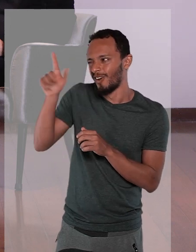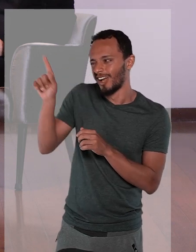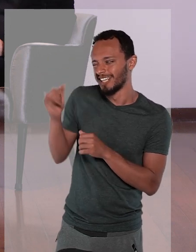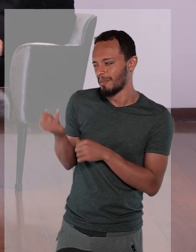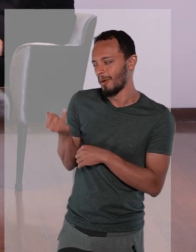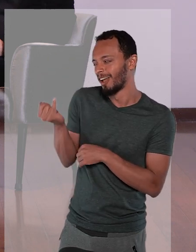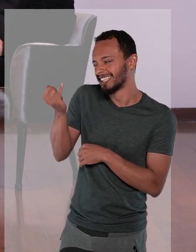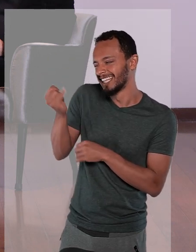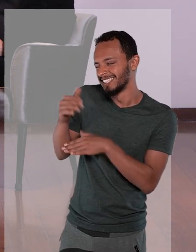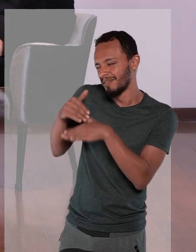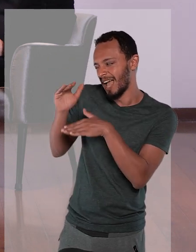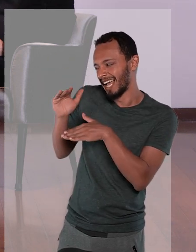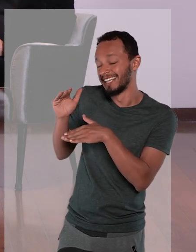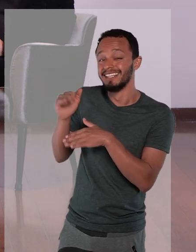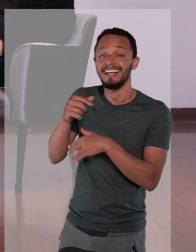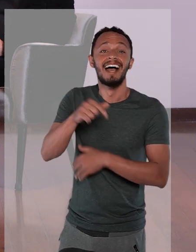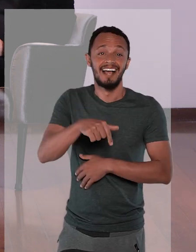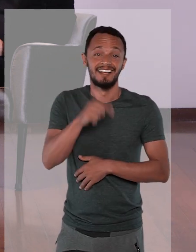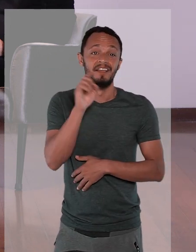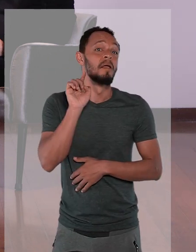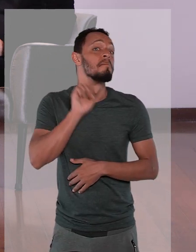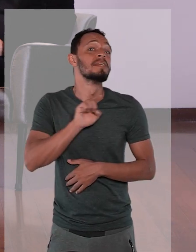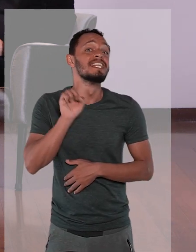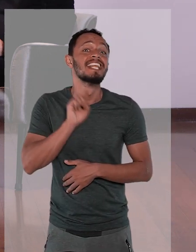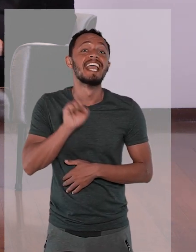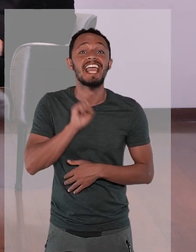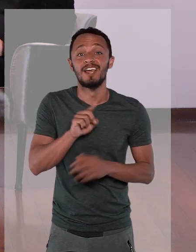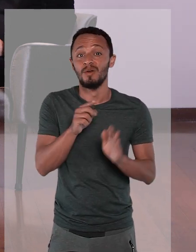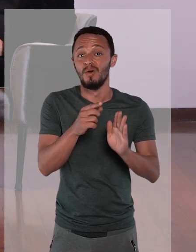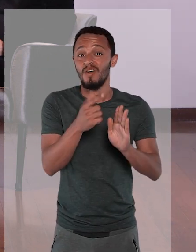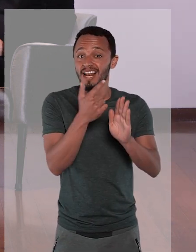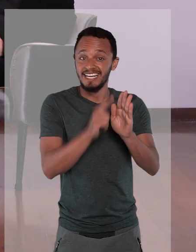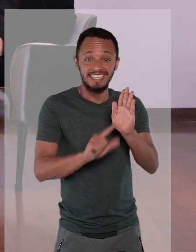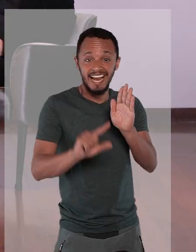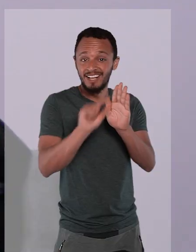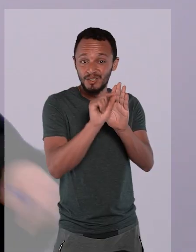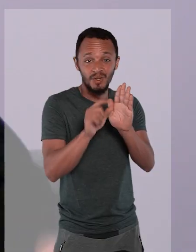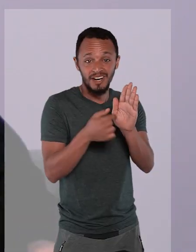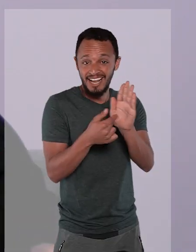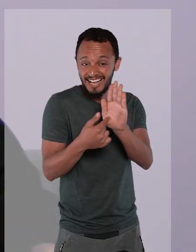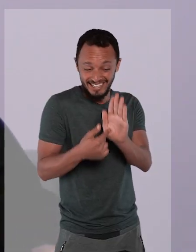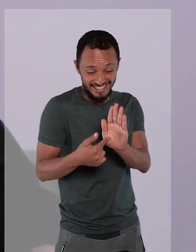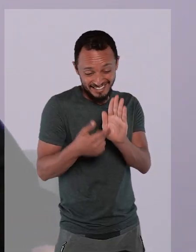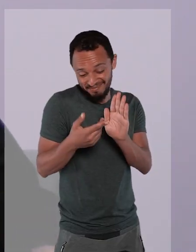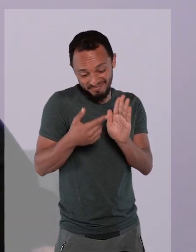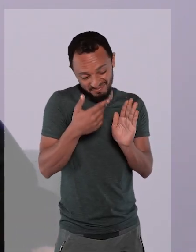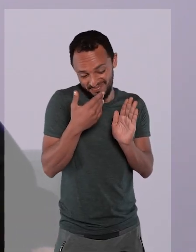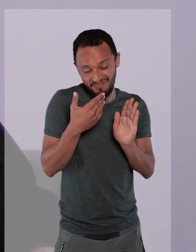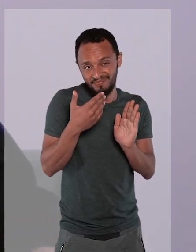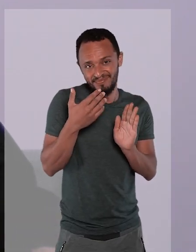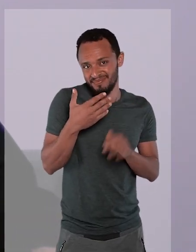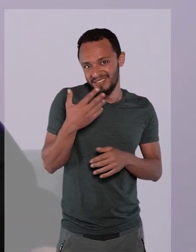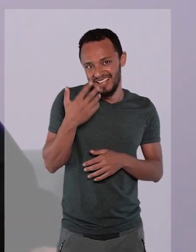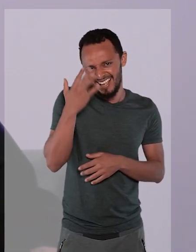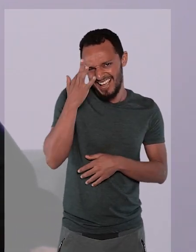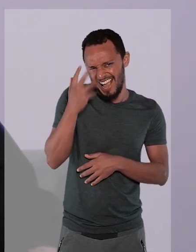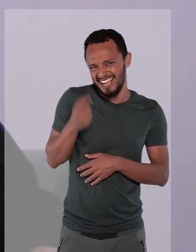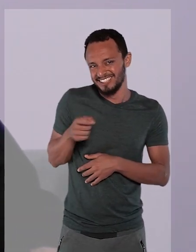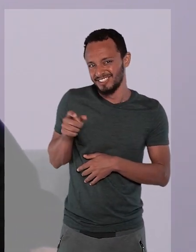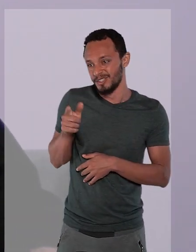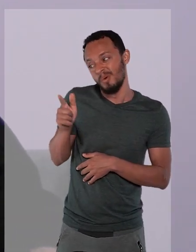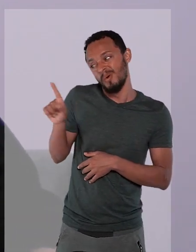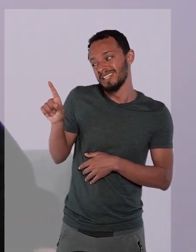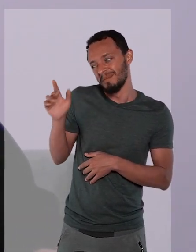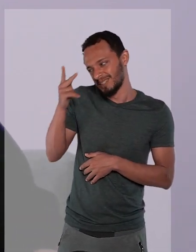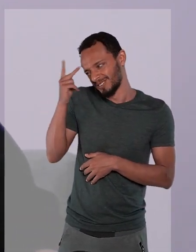né? Com esses mineiros maravilhosos ligados à literatura que tem aqui, né, Léo? Então, assim, ele vai ter gente para chamar,